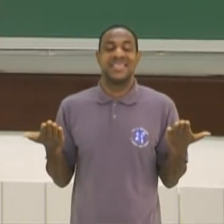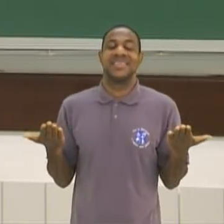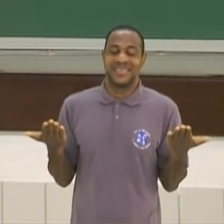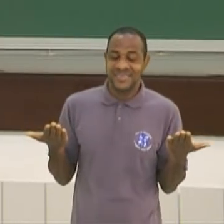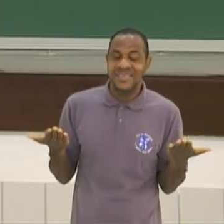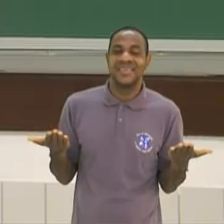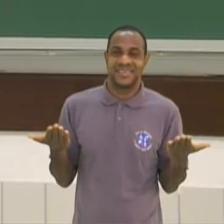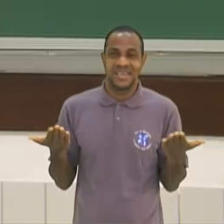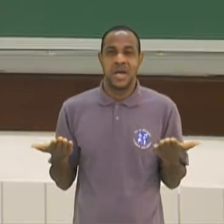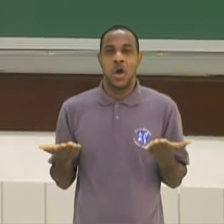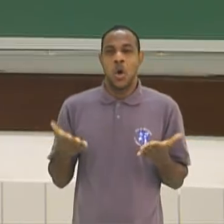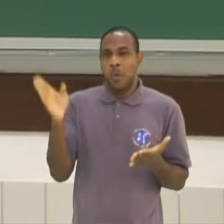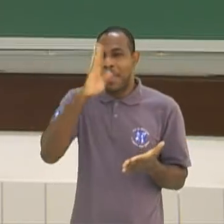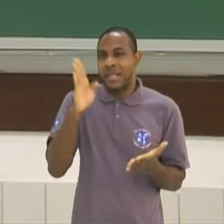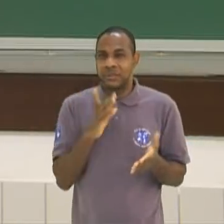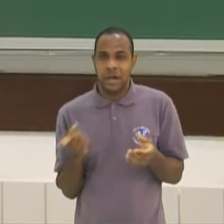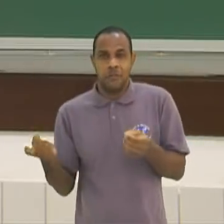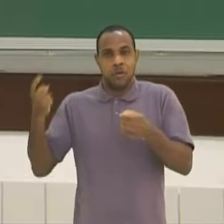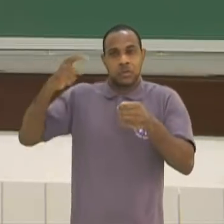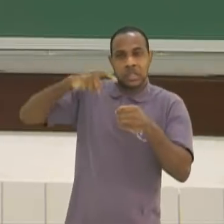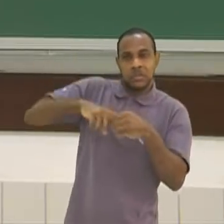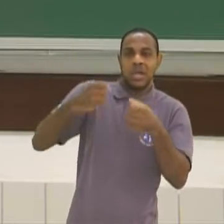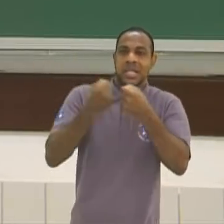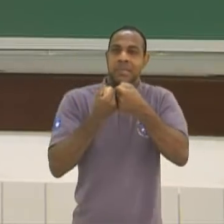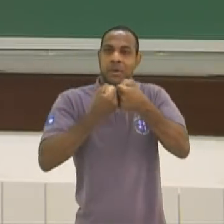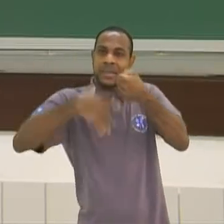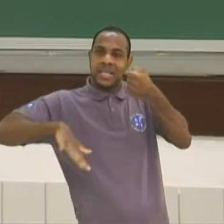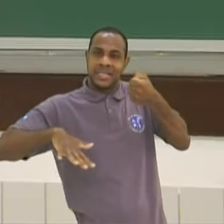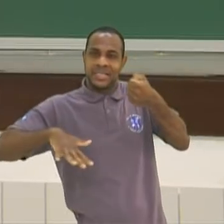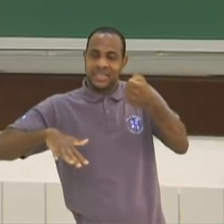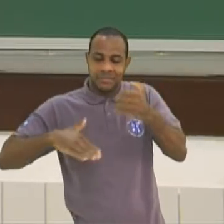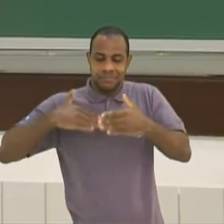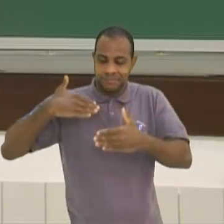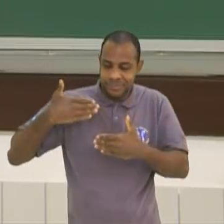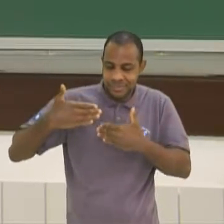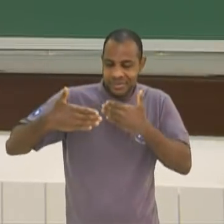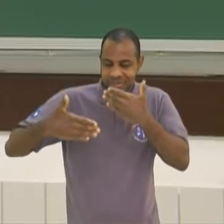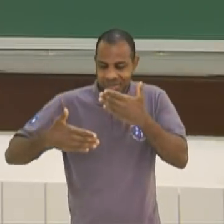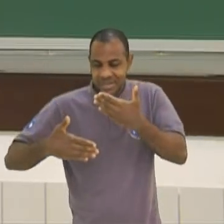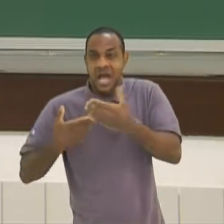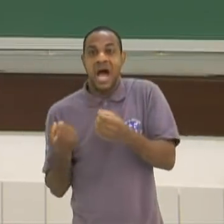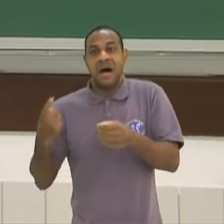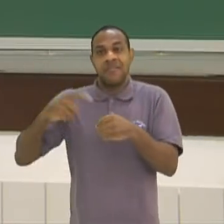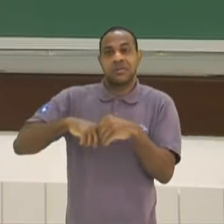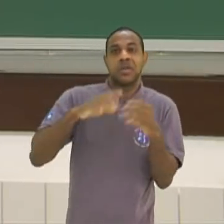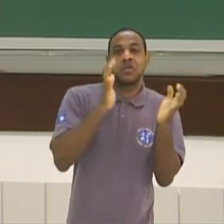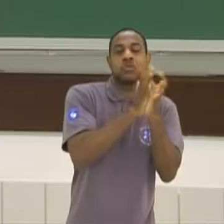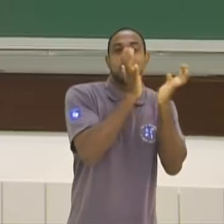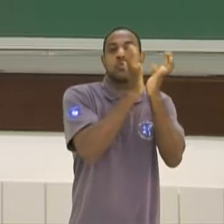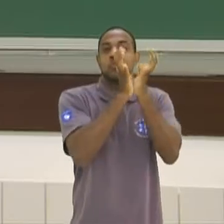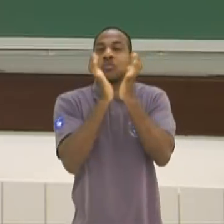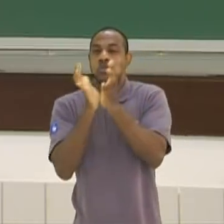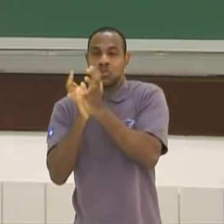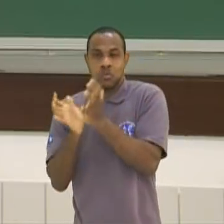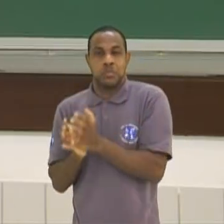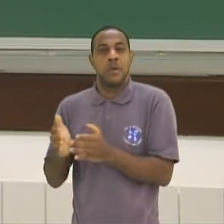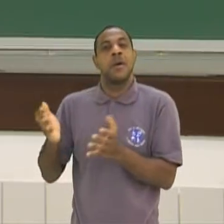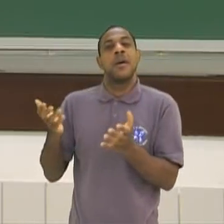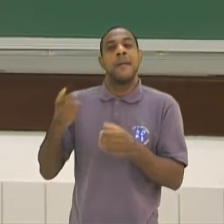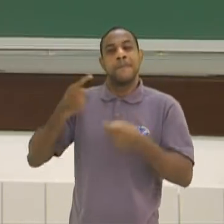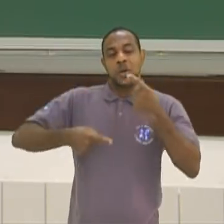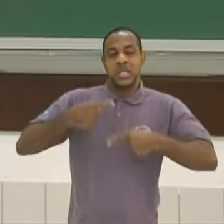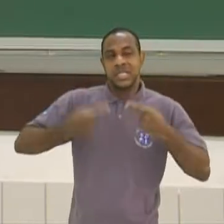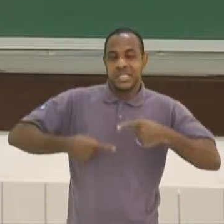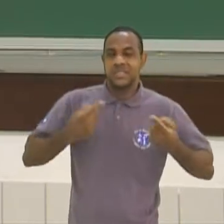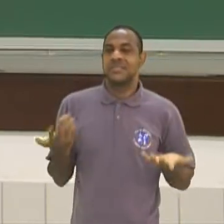aos poucos, percebeu? A anistia, agora a volta dos partidos políticos e na sequência eleições diretas para